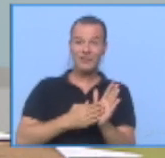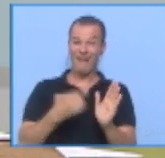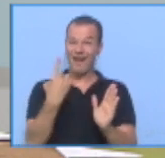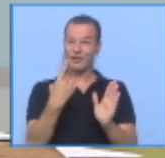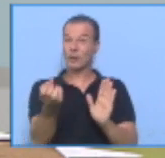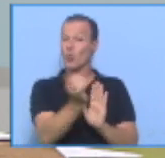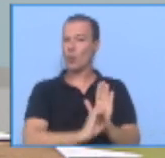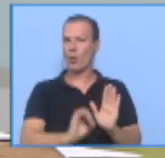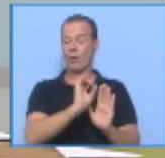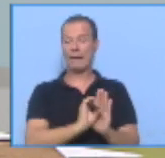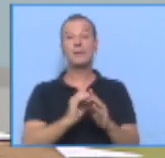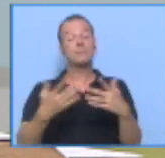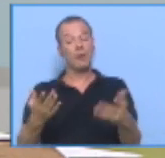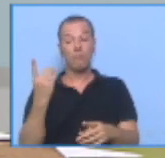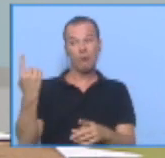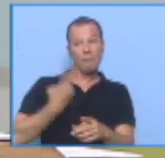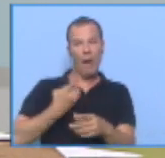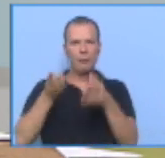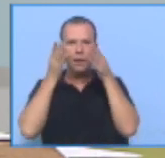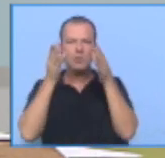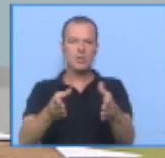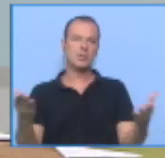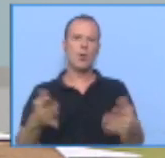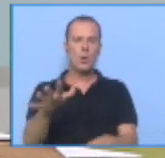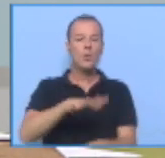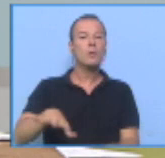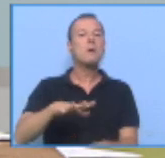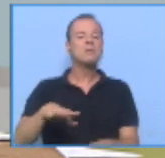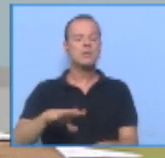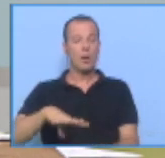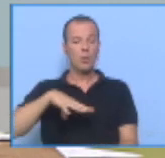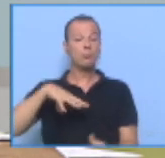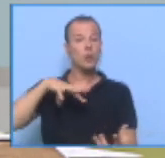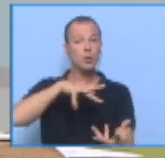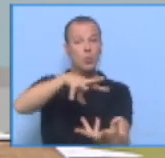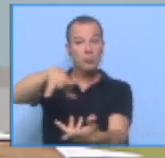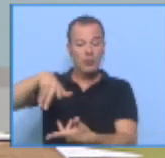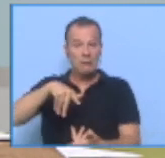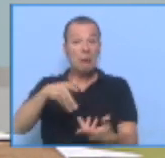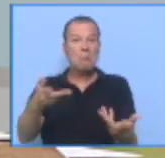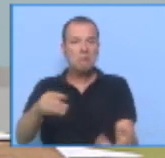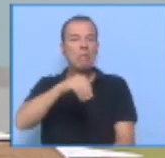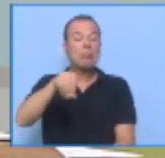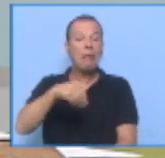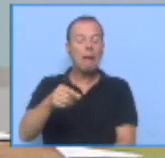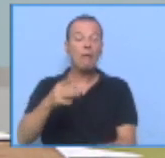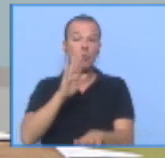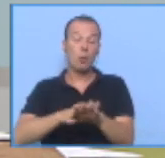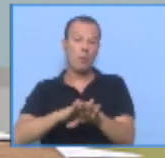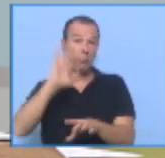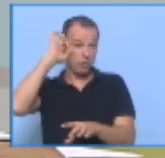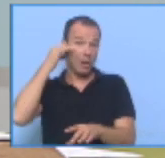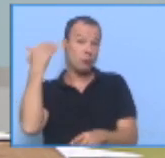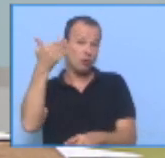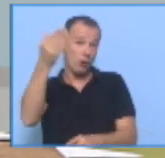nós todos tenhamos atenção do que está a acontecer à Terra, dos perigos que temos, estamos a pôr em causa o nosso próprio futuro,